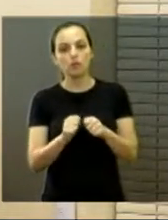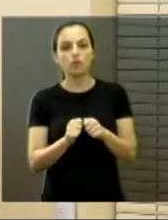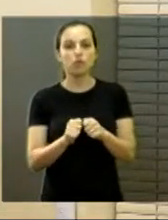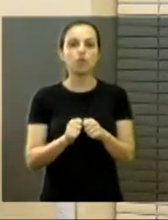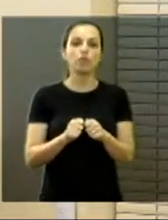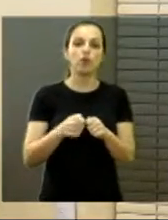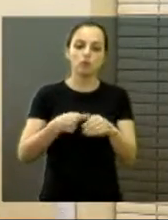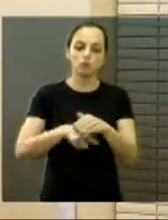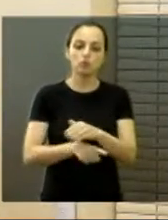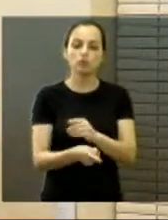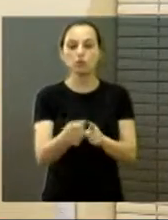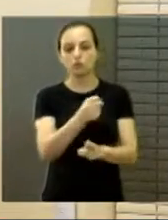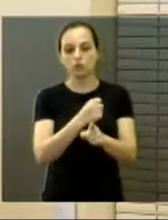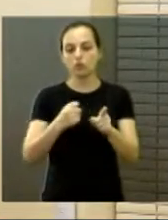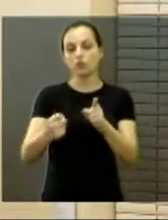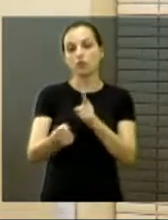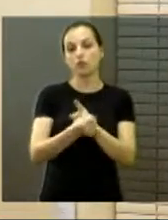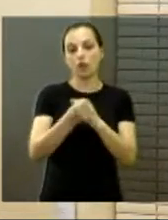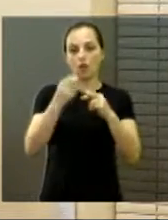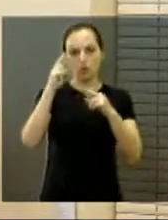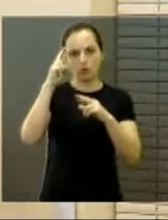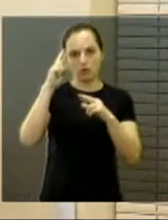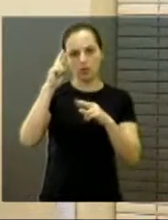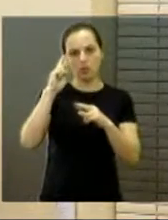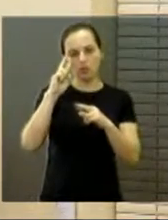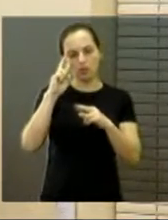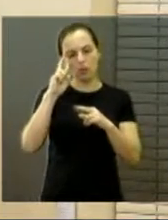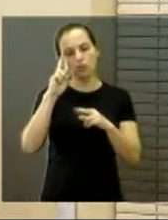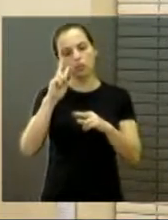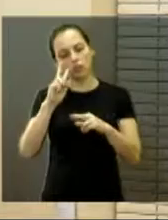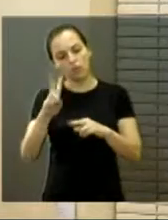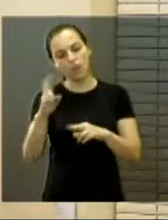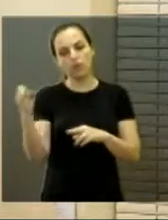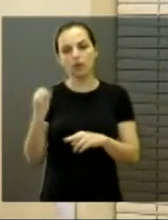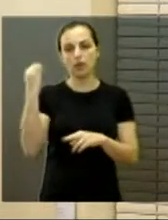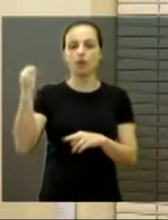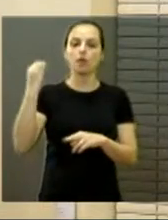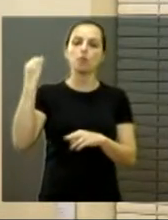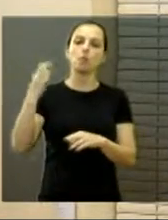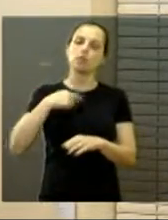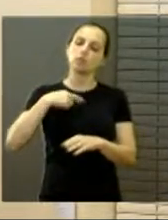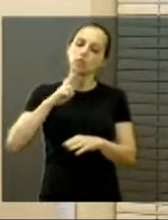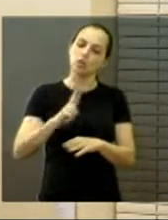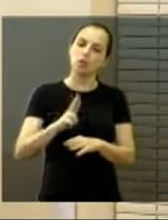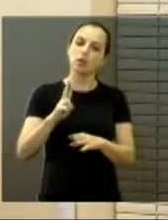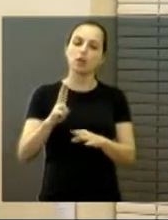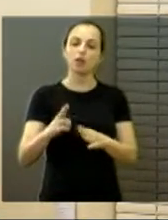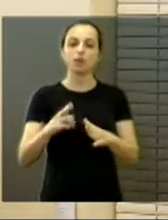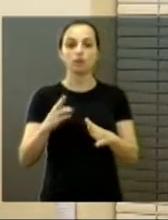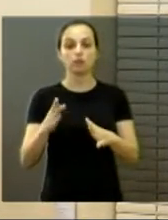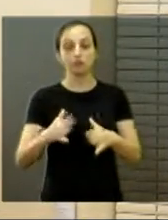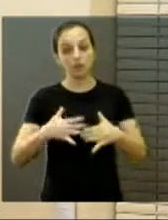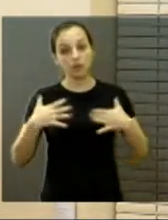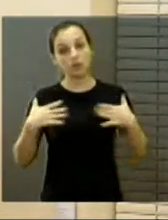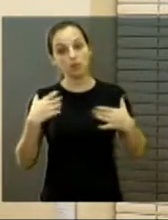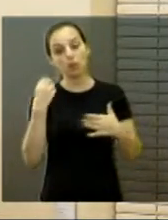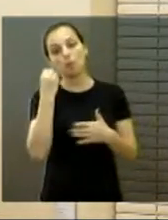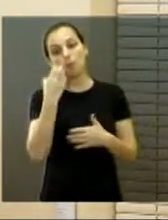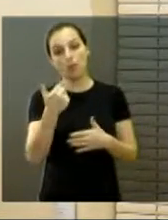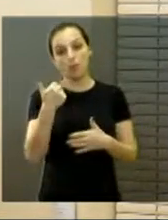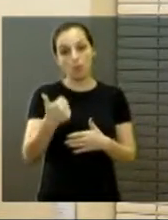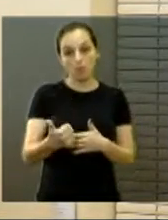frente do Fundo Social, que a gente reconhece que é importante, que é positivo e que é bastante elogiado. Porém, não é um